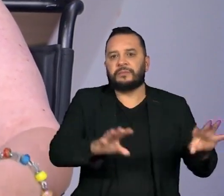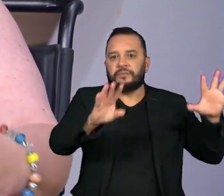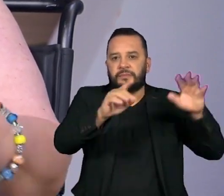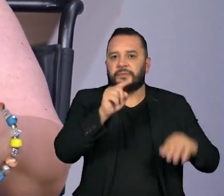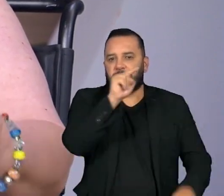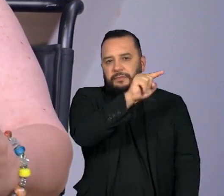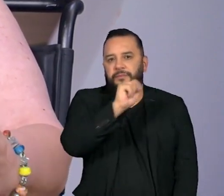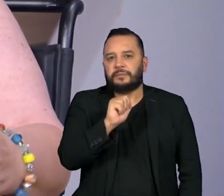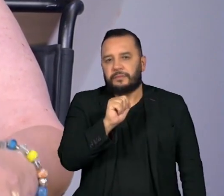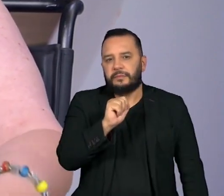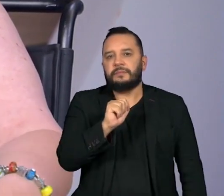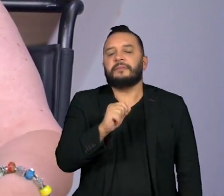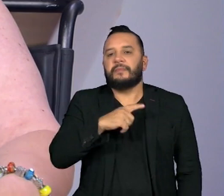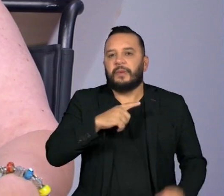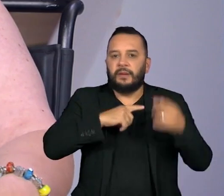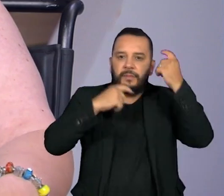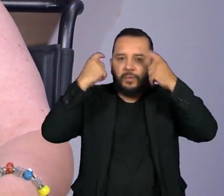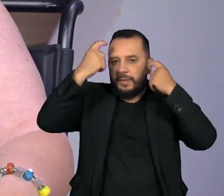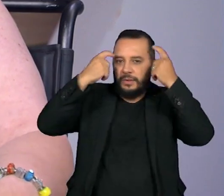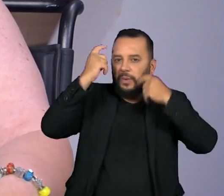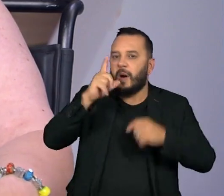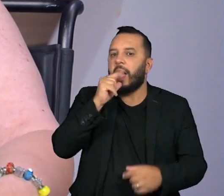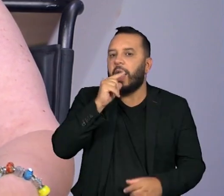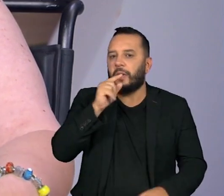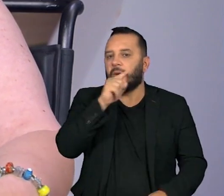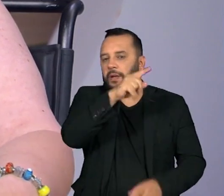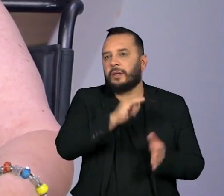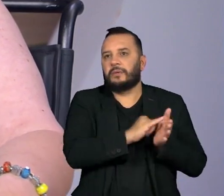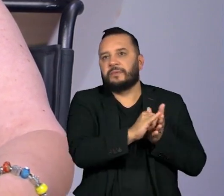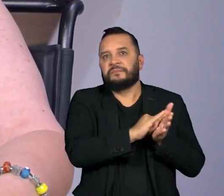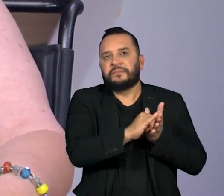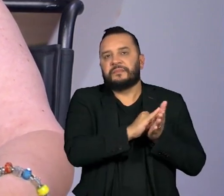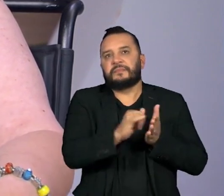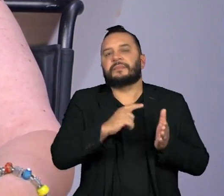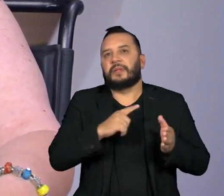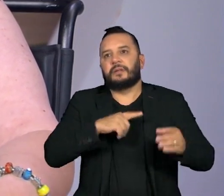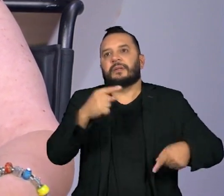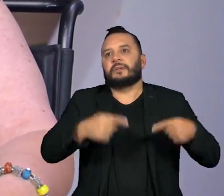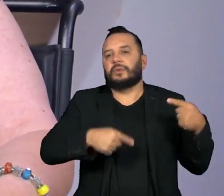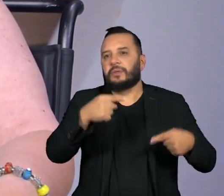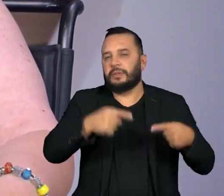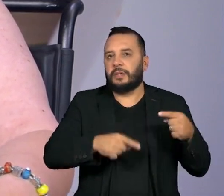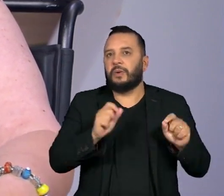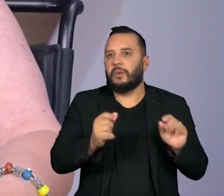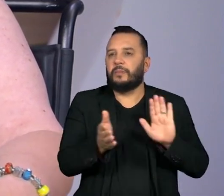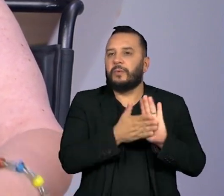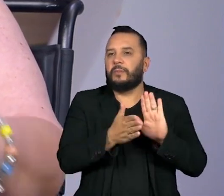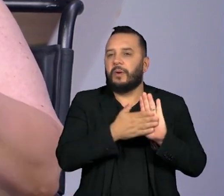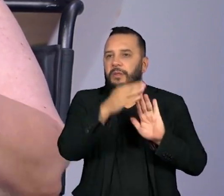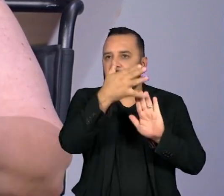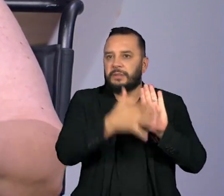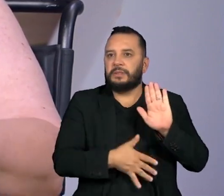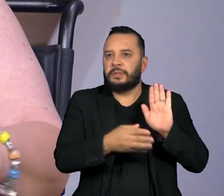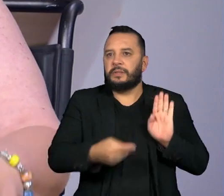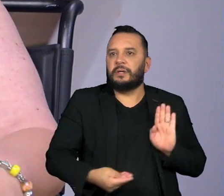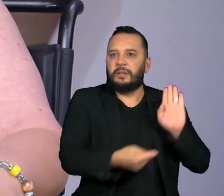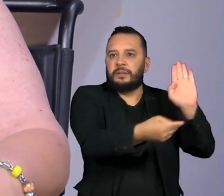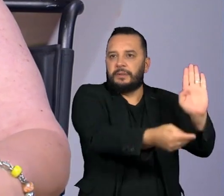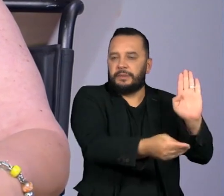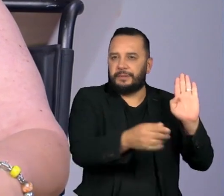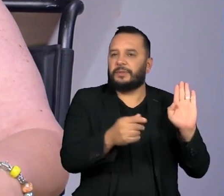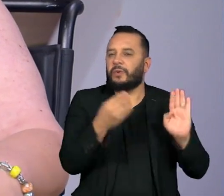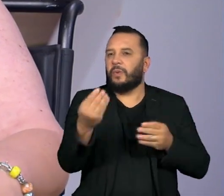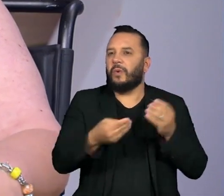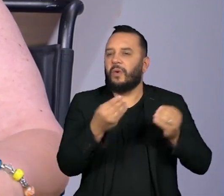a água, que está centrada em Nova York, nós vamos ter uma mesa redonda, levando a proposta de... Nós já temos os termos